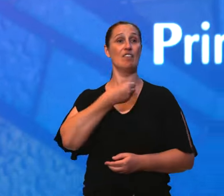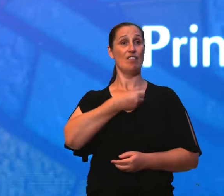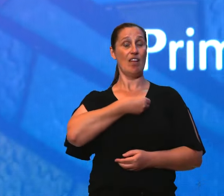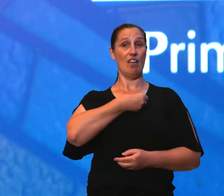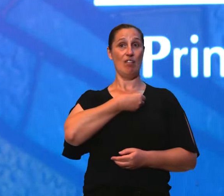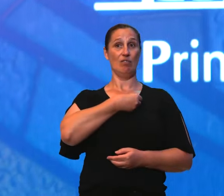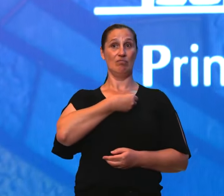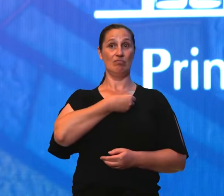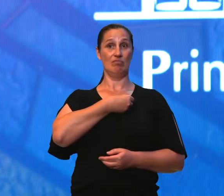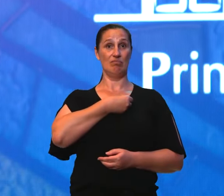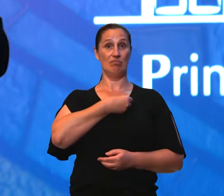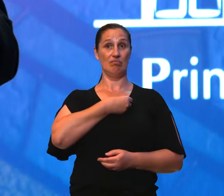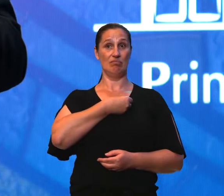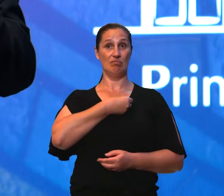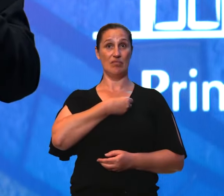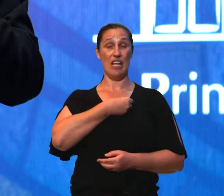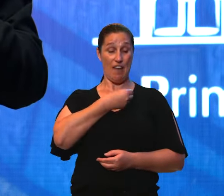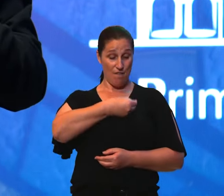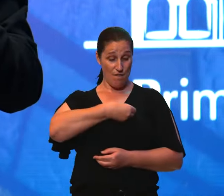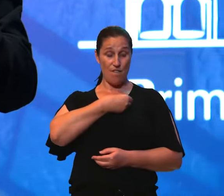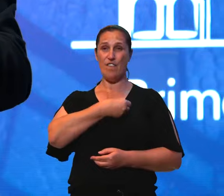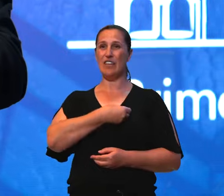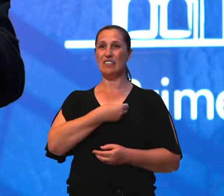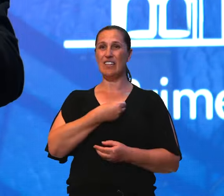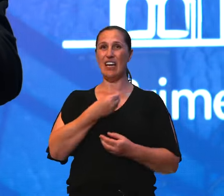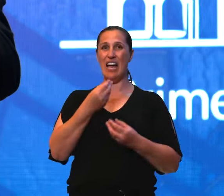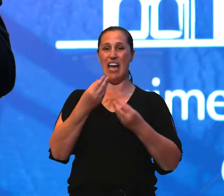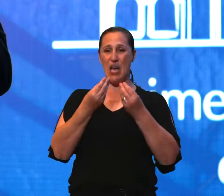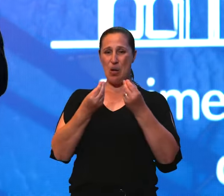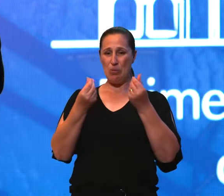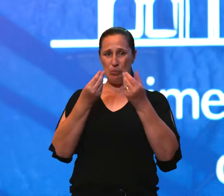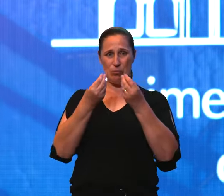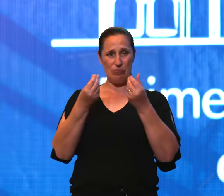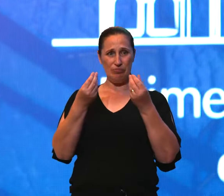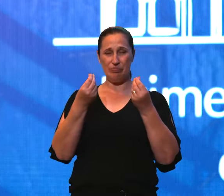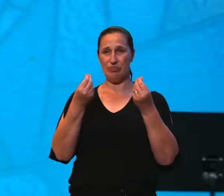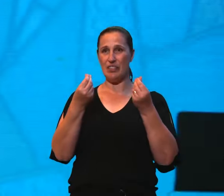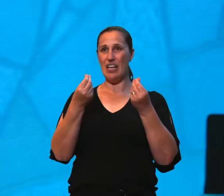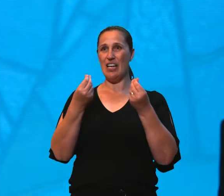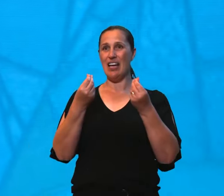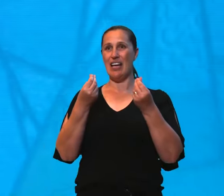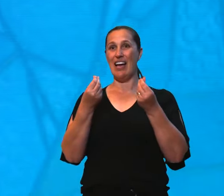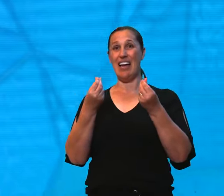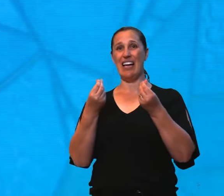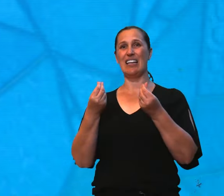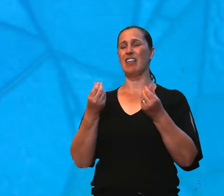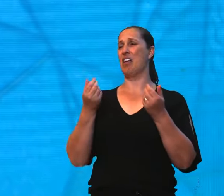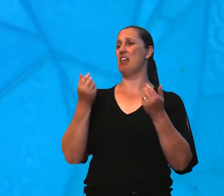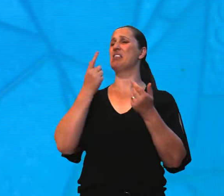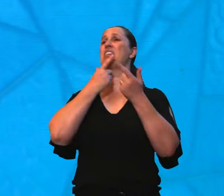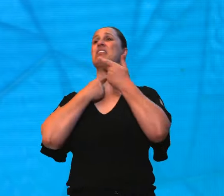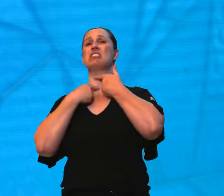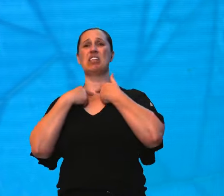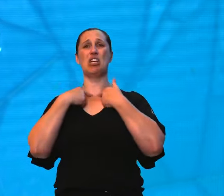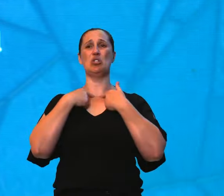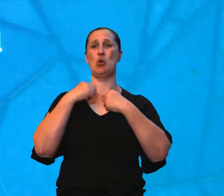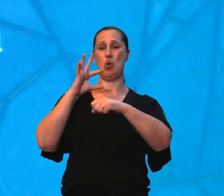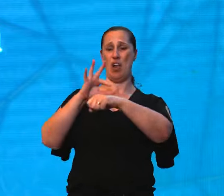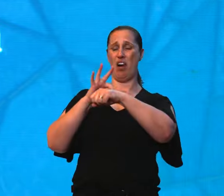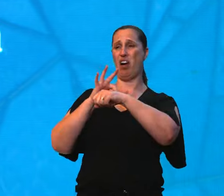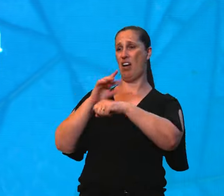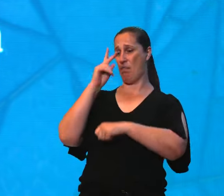sem EA nem beira uma vida talvez de muitas aventuras e muitos desejos e gostos